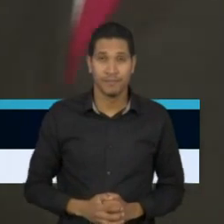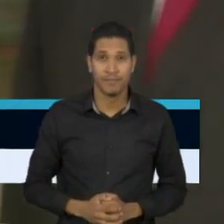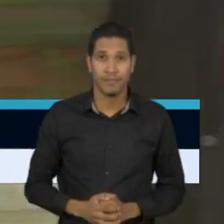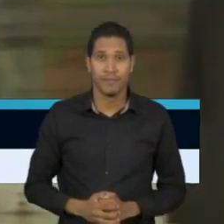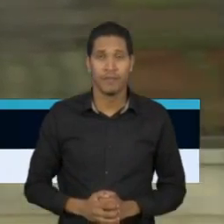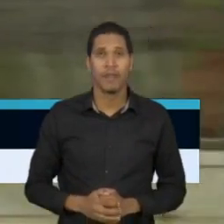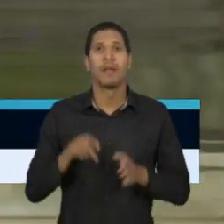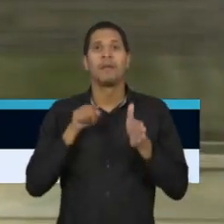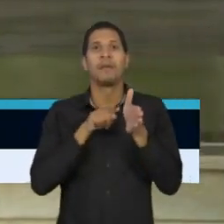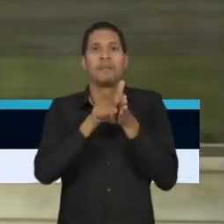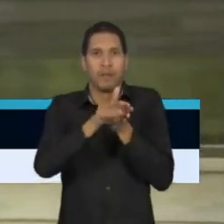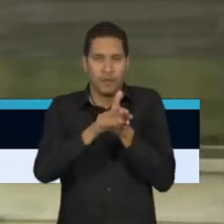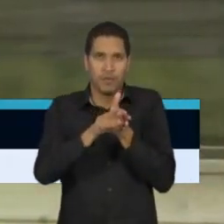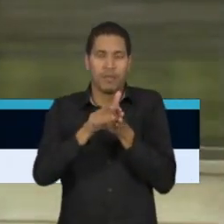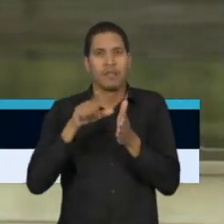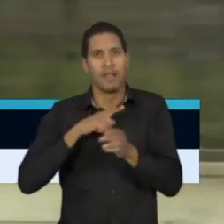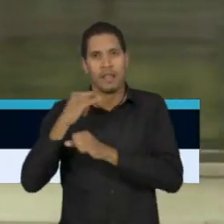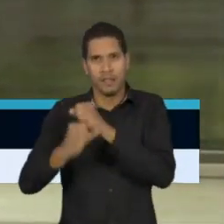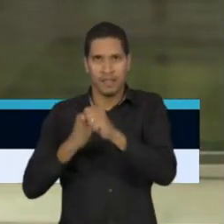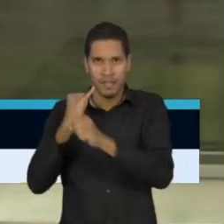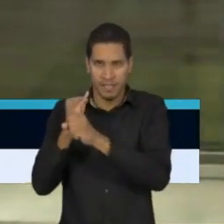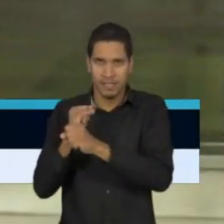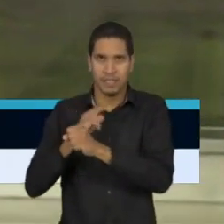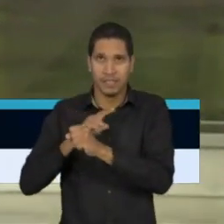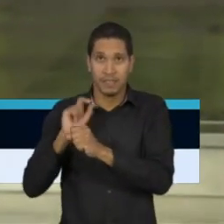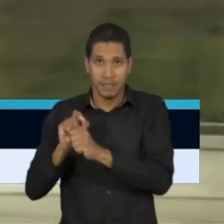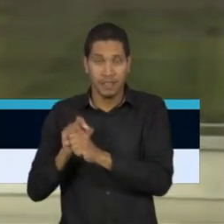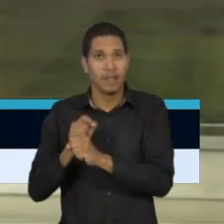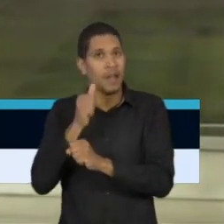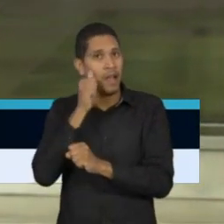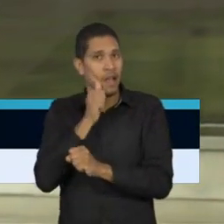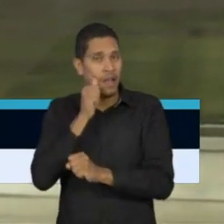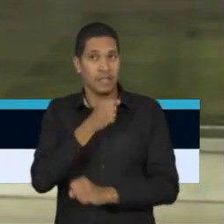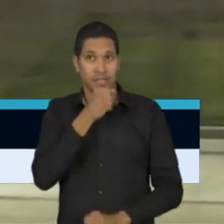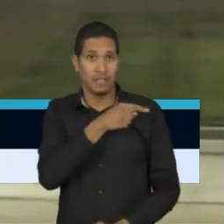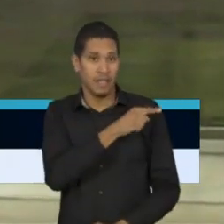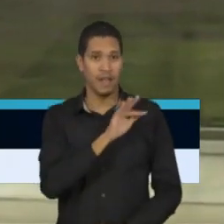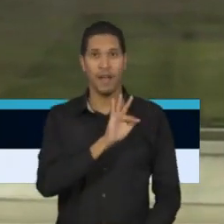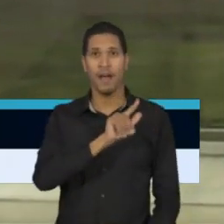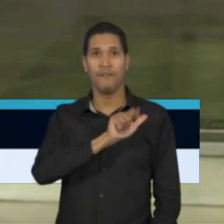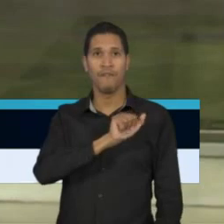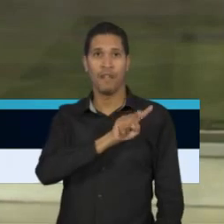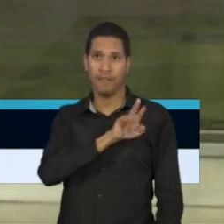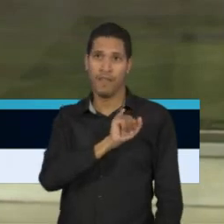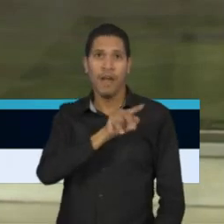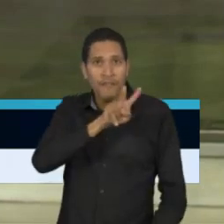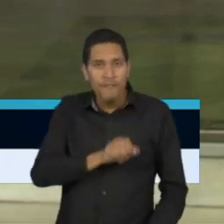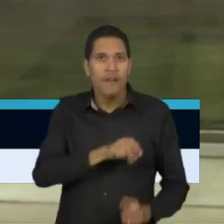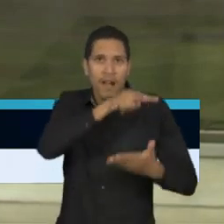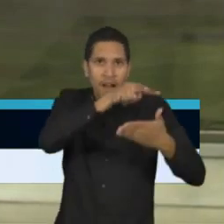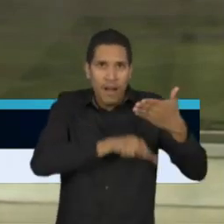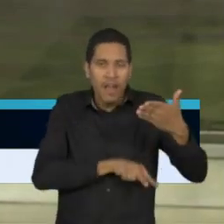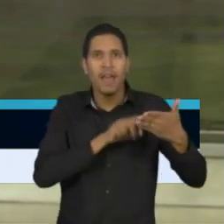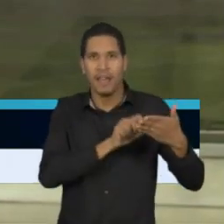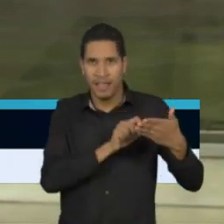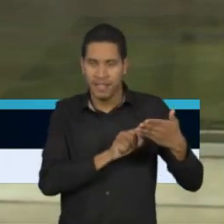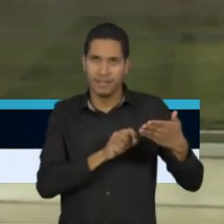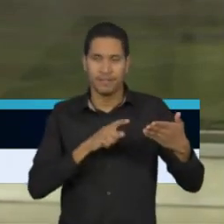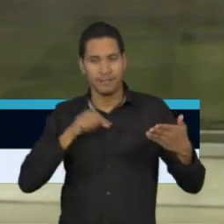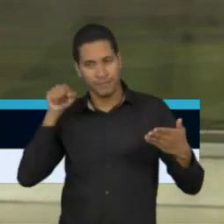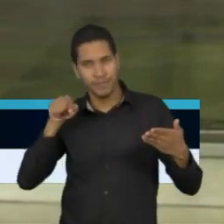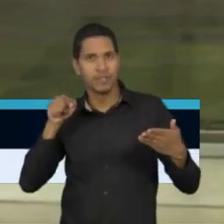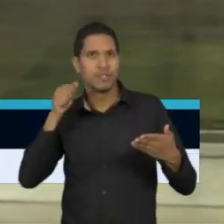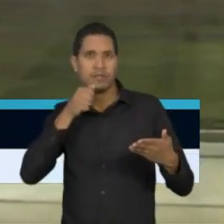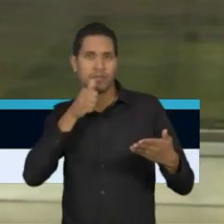pergunta é online, mas antes de passar a jornalista Flávia Soares, que está aqui, para ler a pergunta da jornalista Jéssica